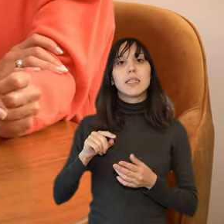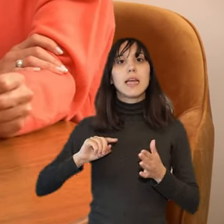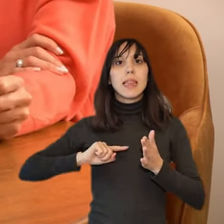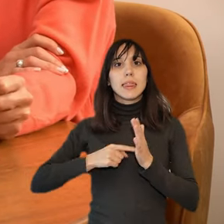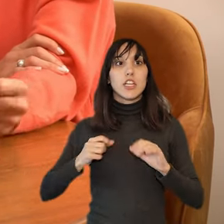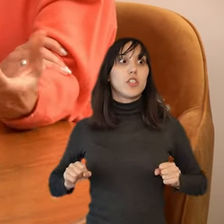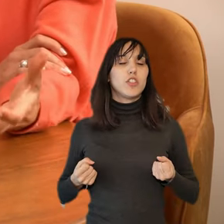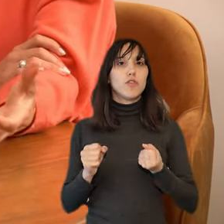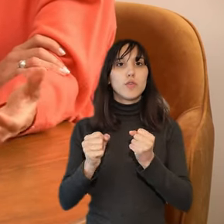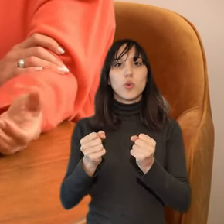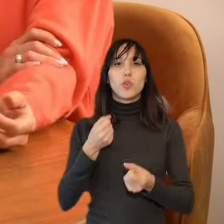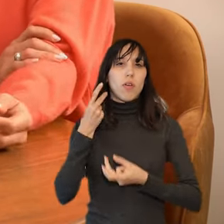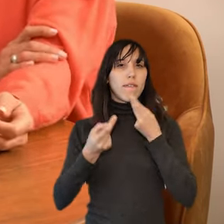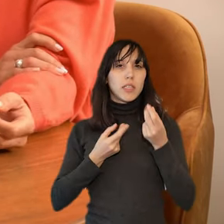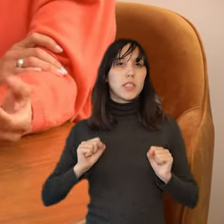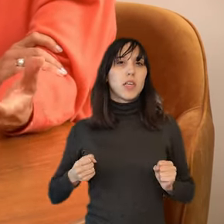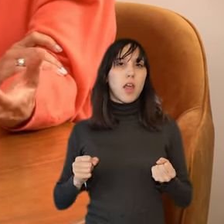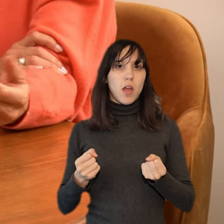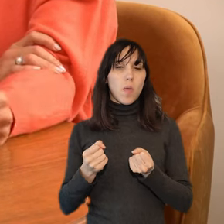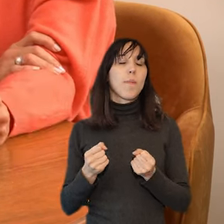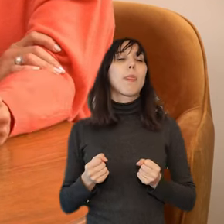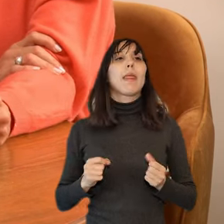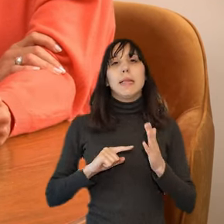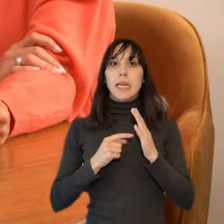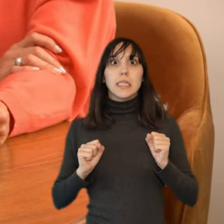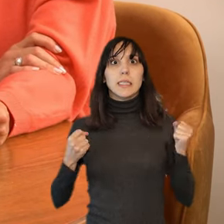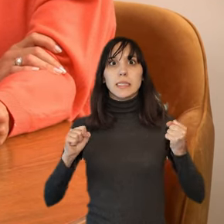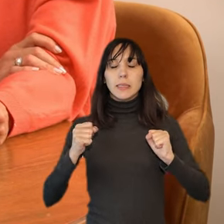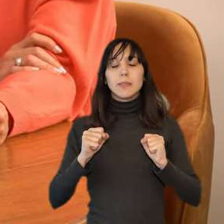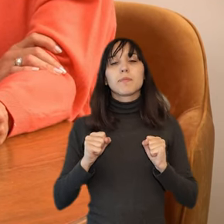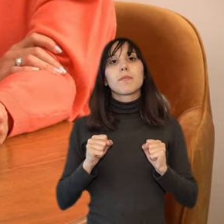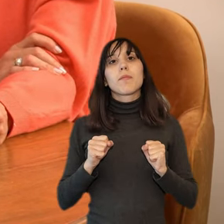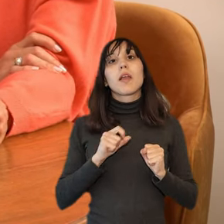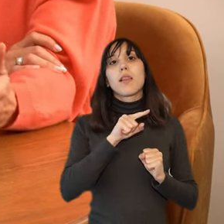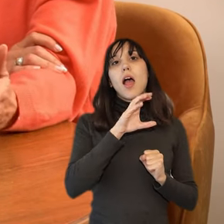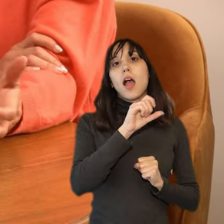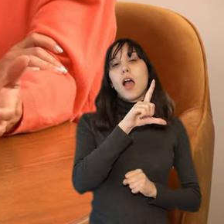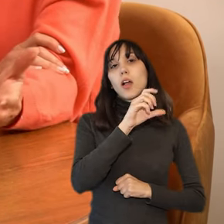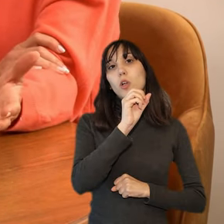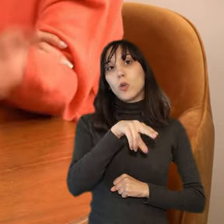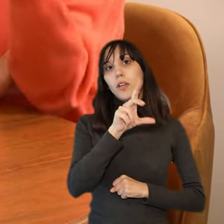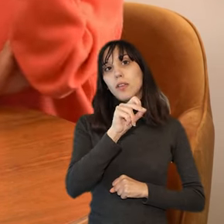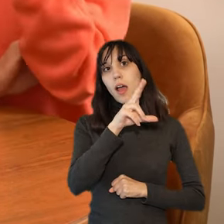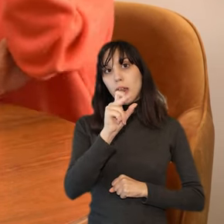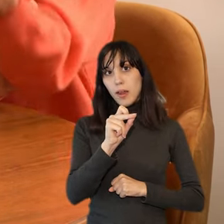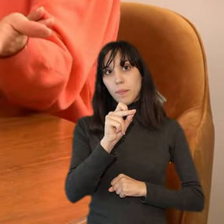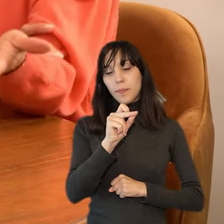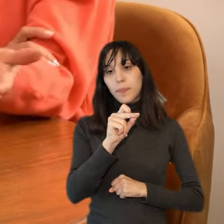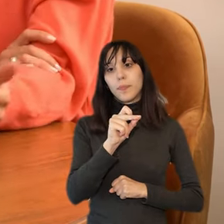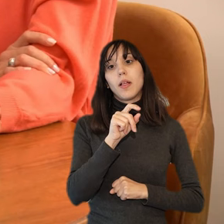nos testes e nas avaliações que tinha não é nas pronto os testes que tinha que fazer na clon lara lara desculpem